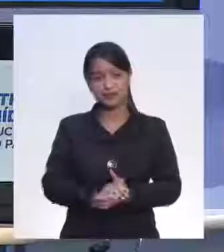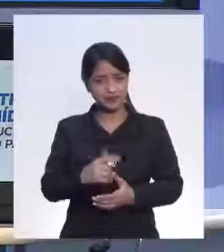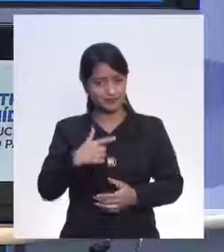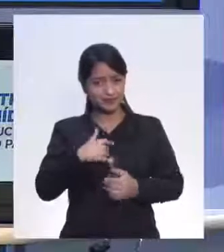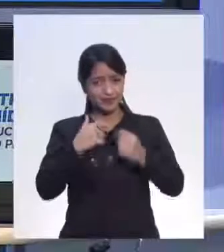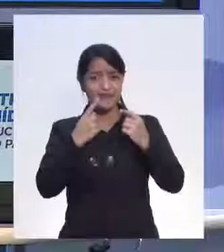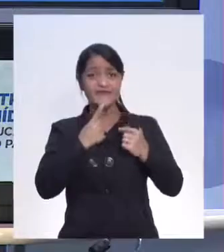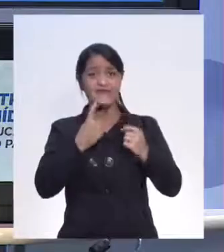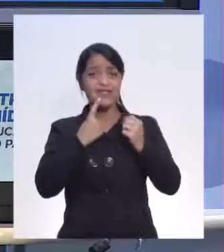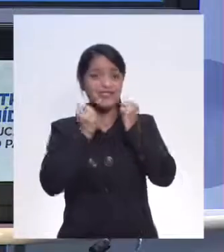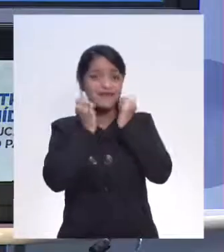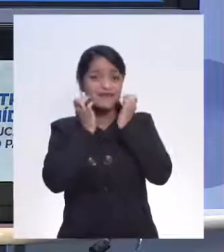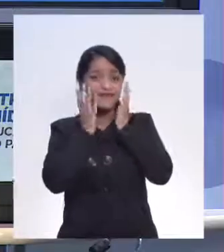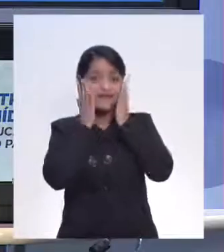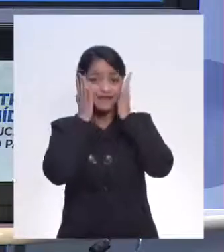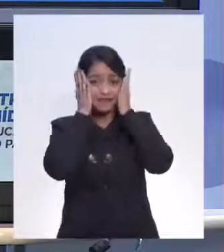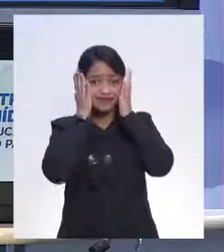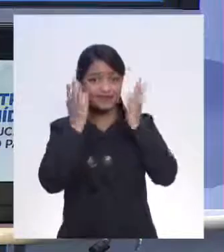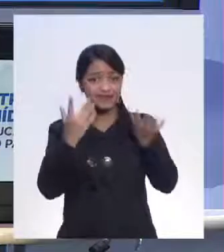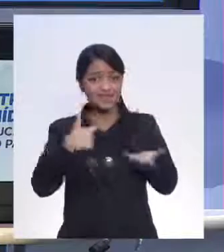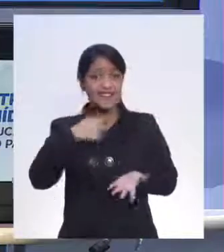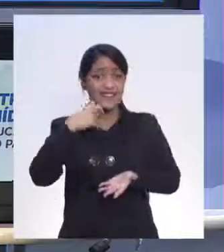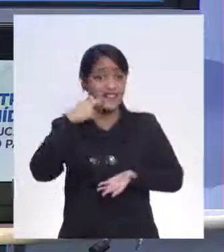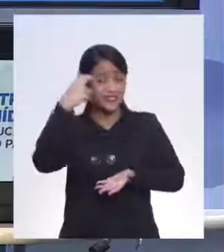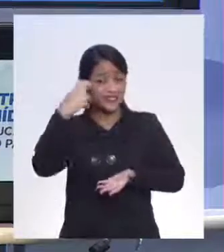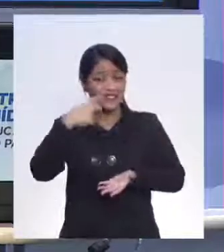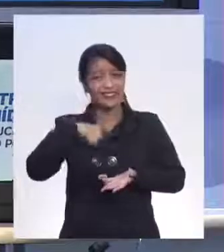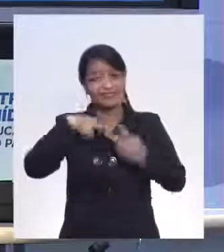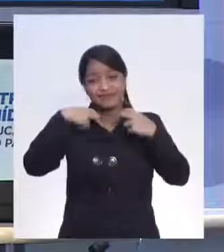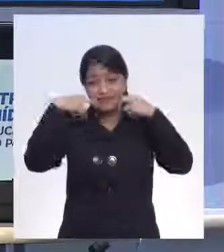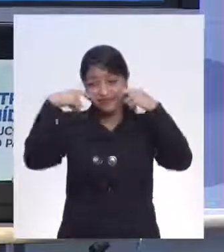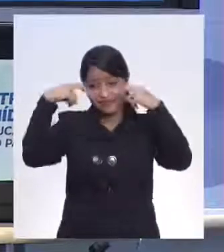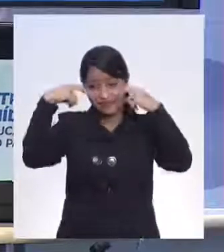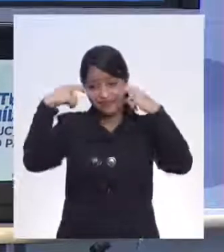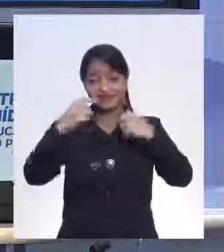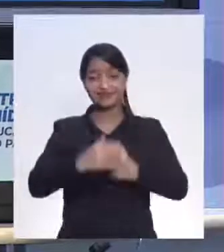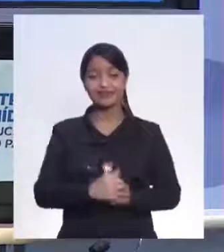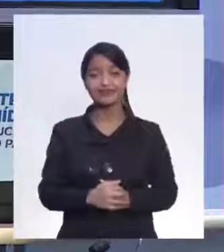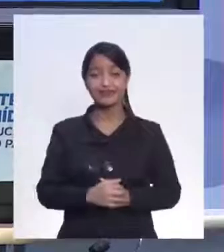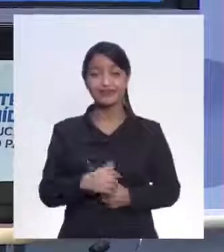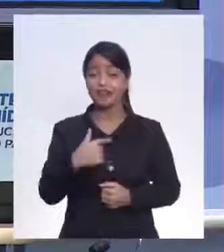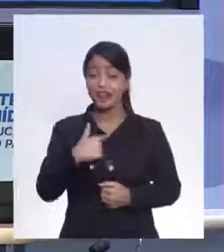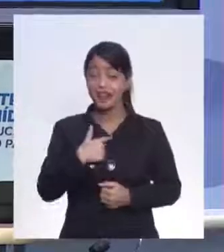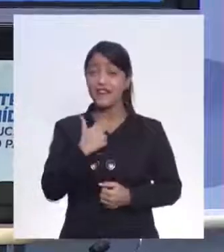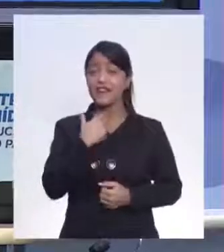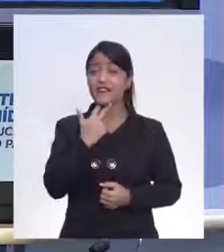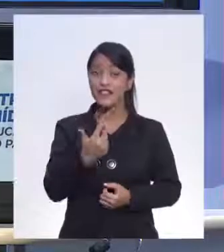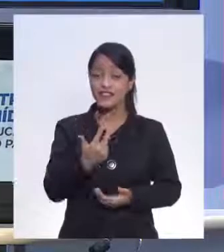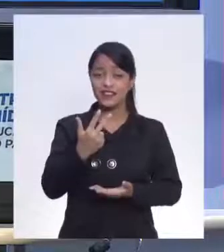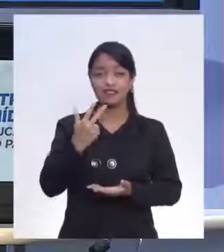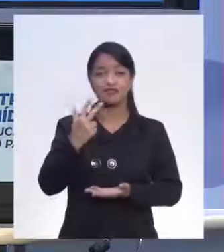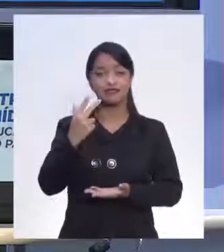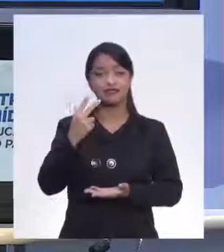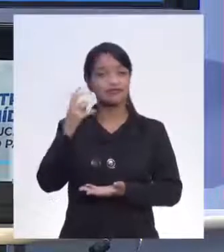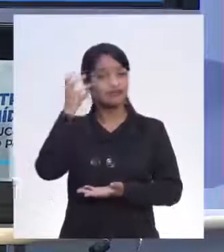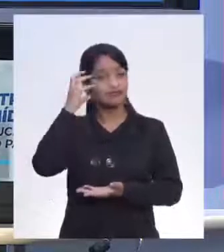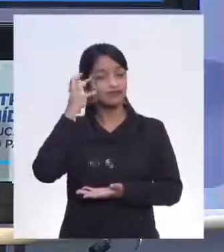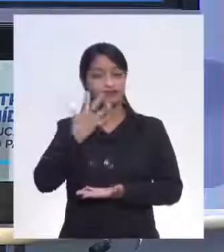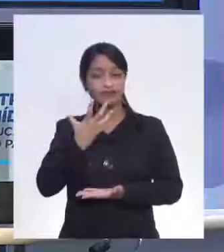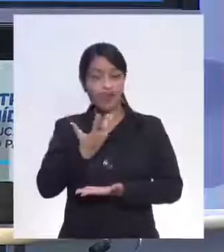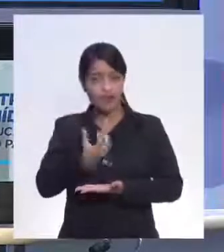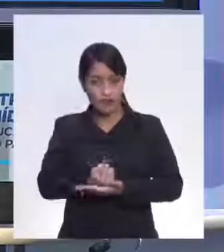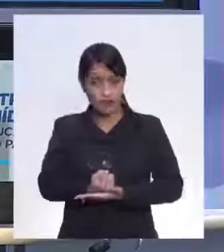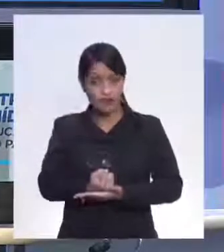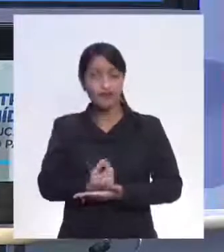vermelha, eu tô com vergonha, eu sou tímida. Eu gravei esse podcast e aí, assim, tentei